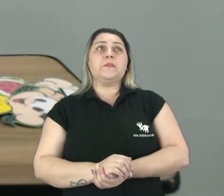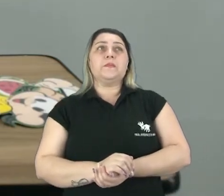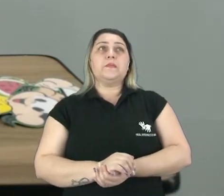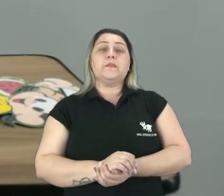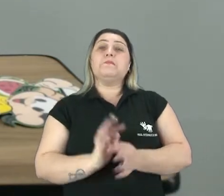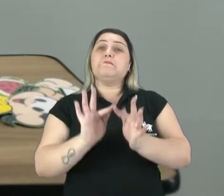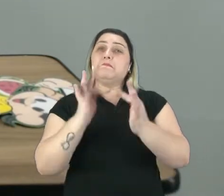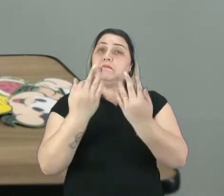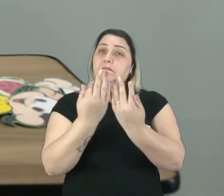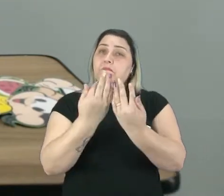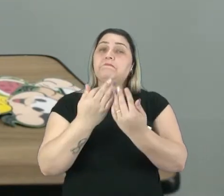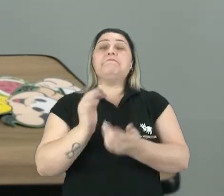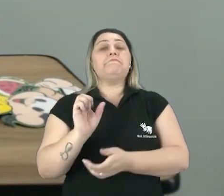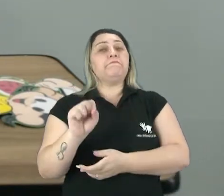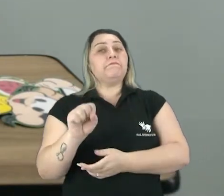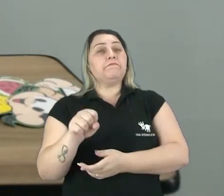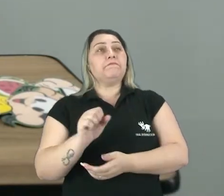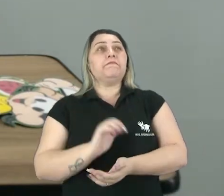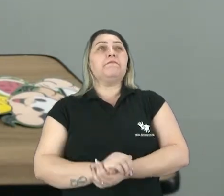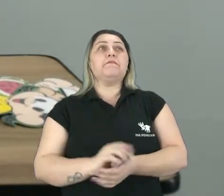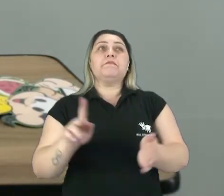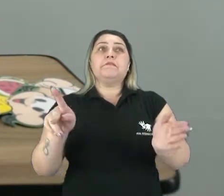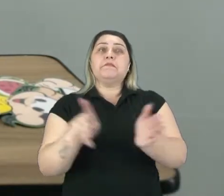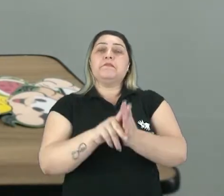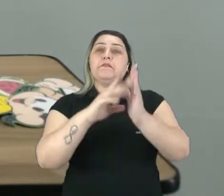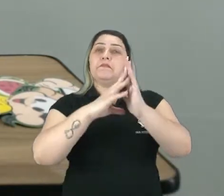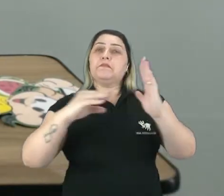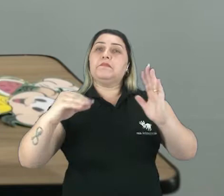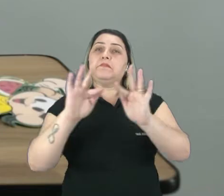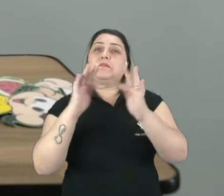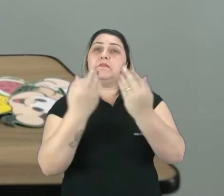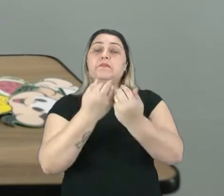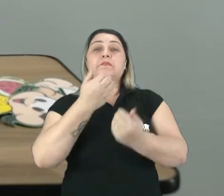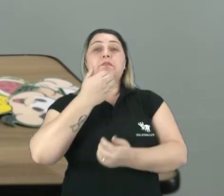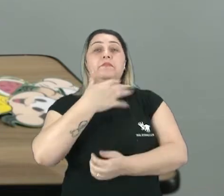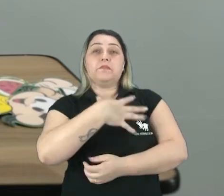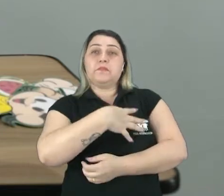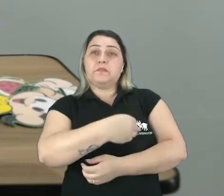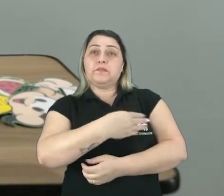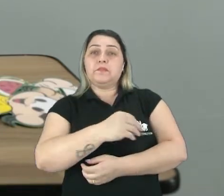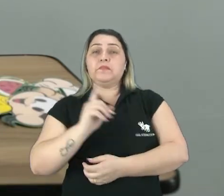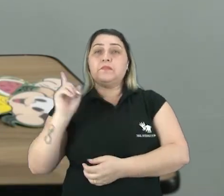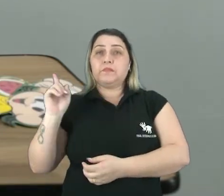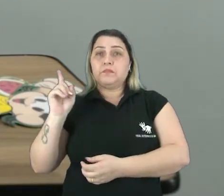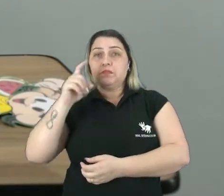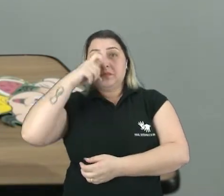inspirado na sua família. Isso mesmo, inspirado em seus filhos.